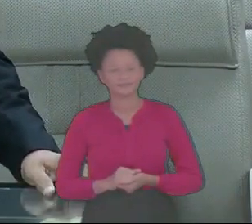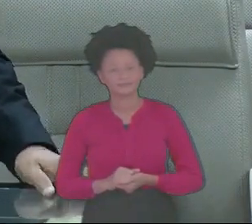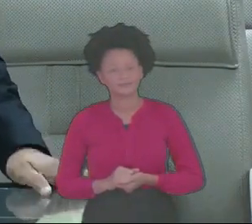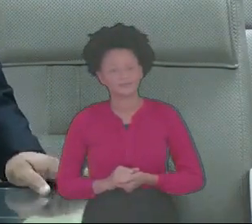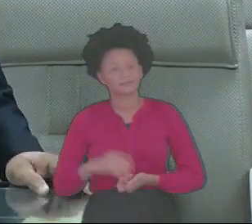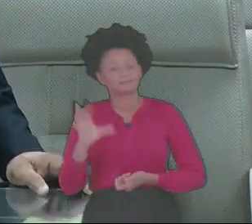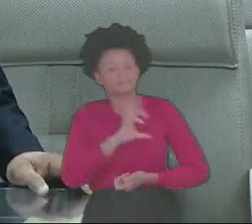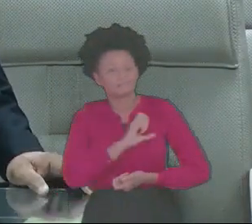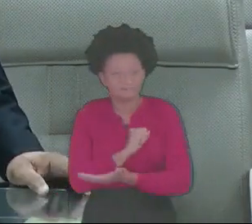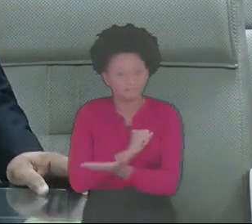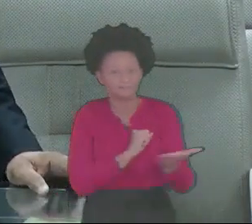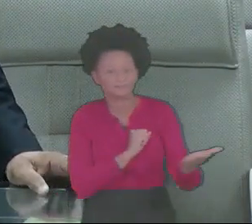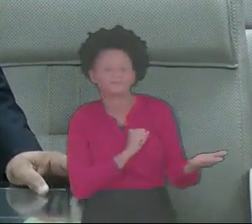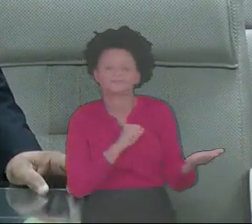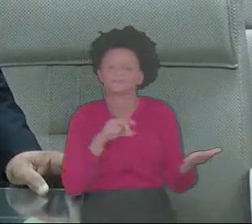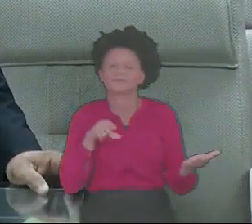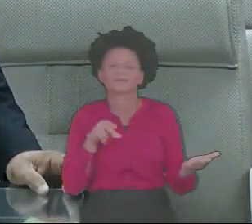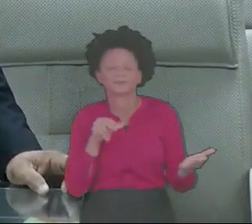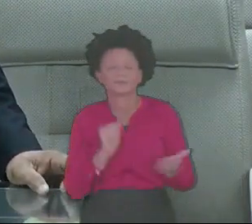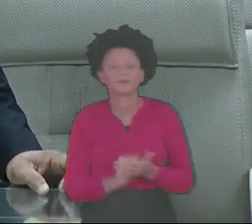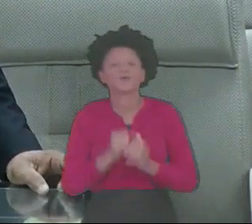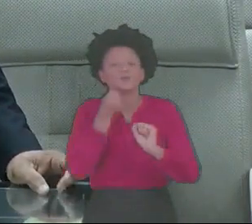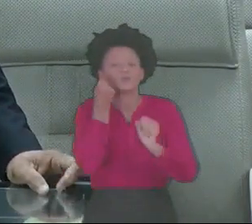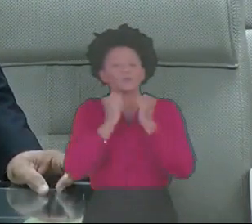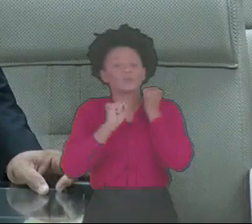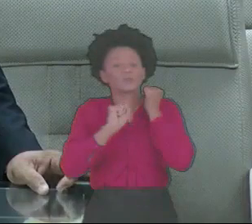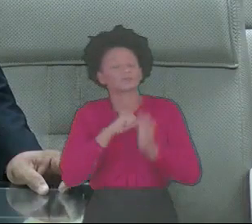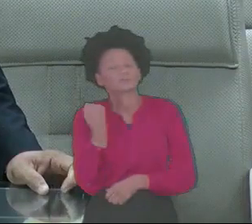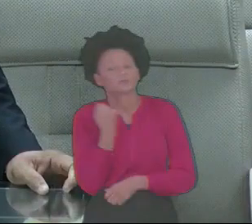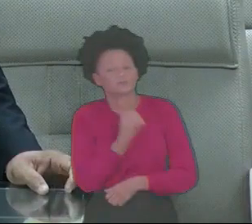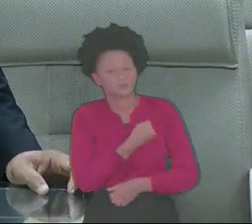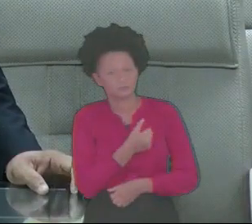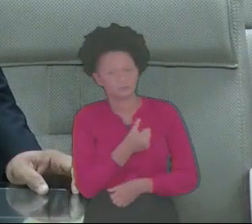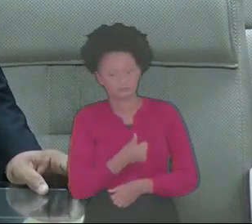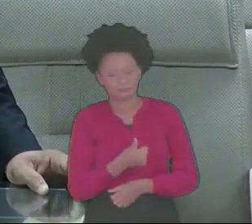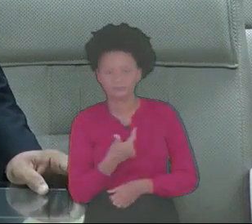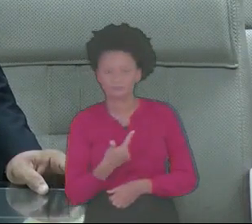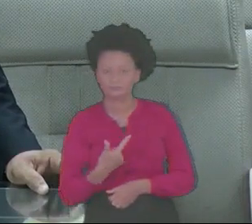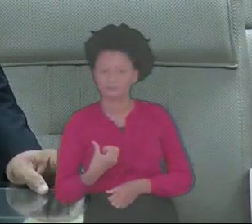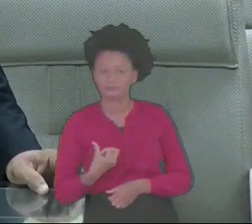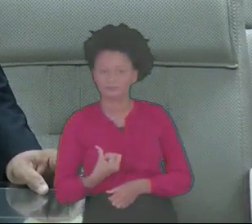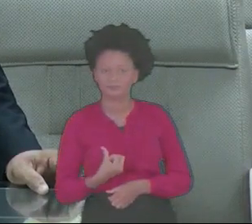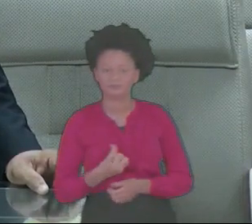Olá meus queridos irmãos o salmo de número 126